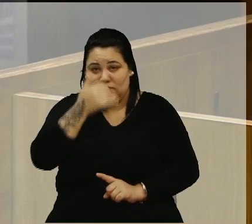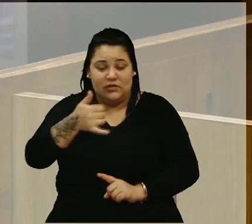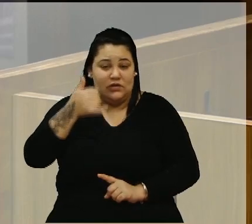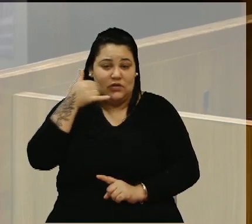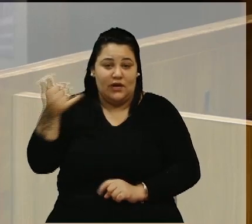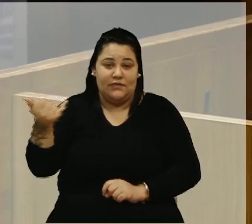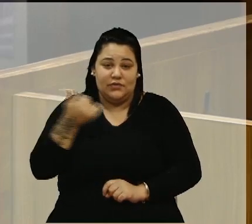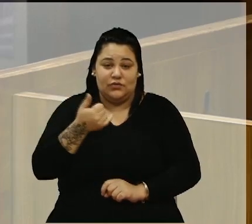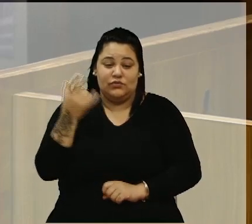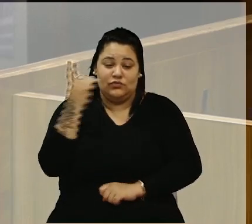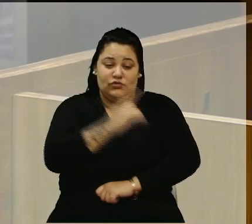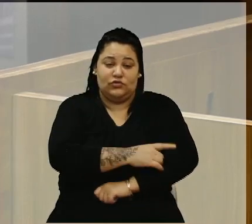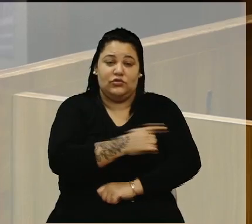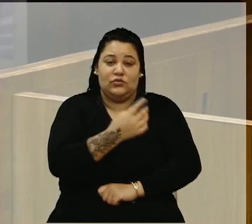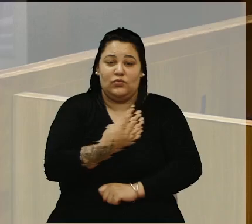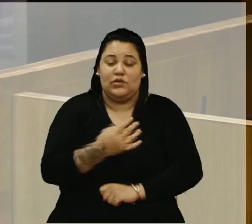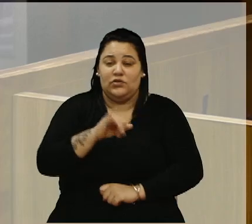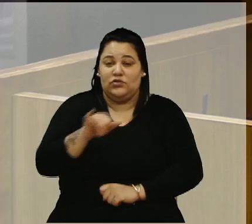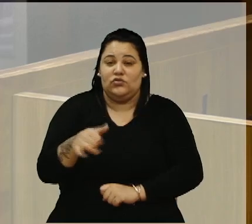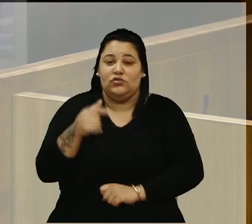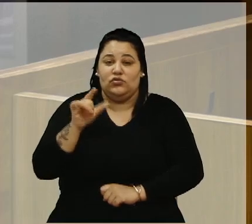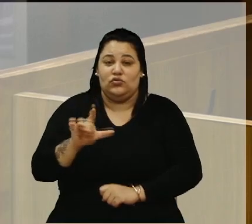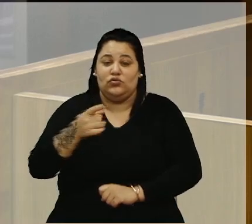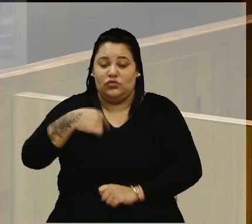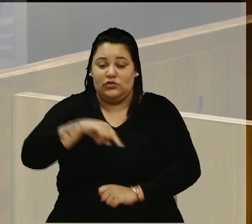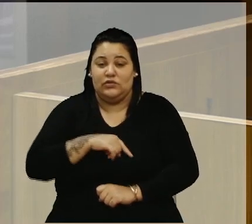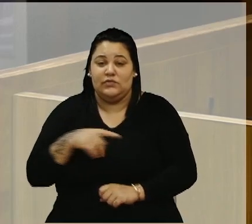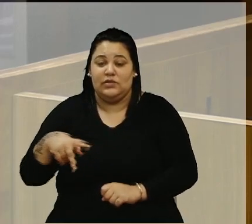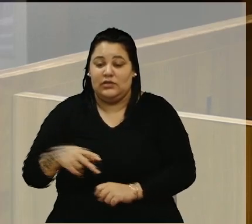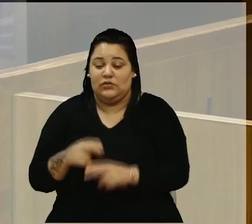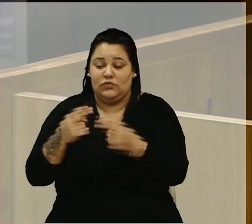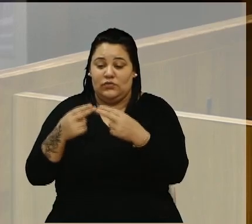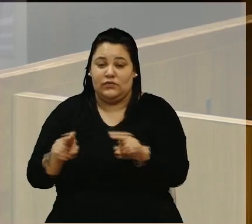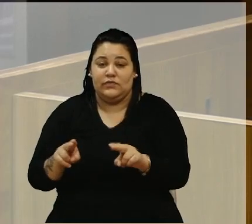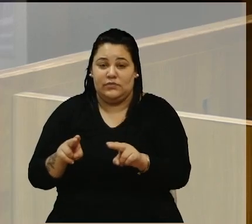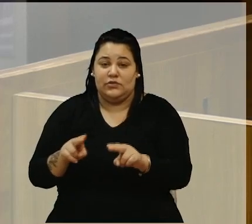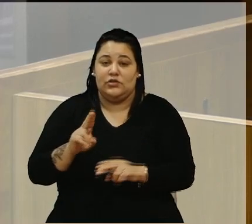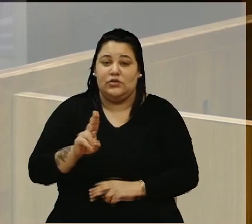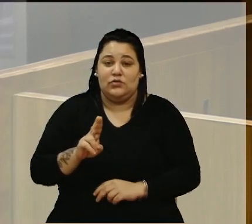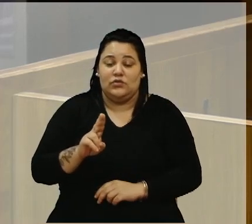dia 4 de julho nós estaremos então inaugurando a UBS do Oasis.